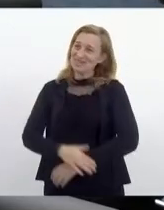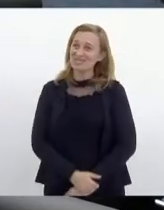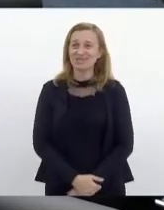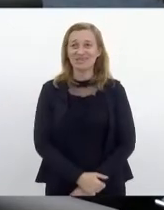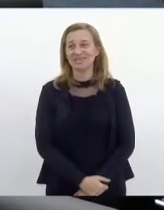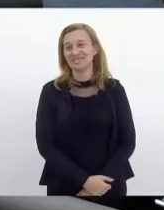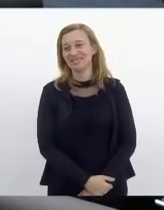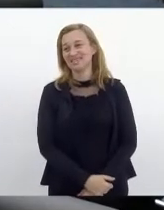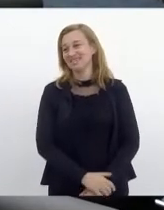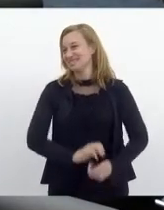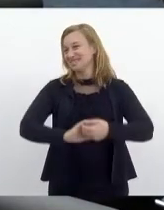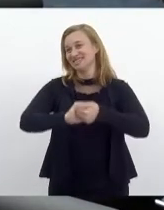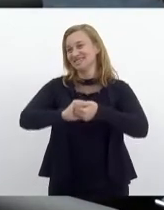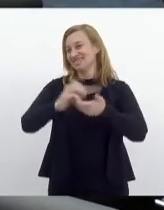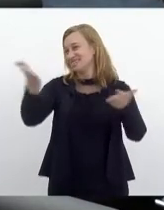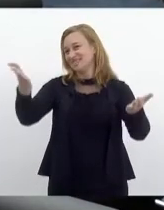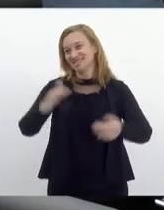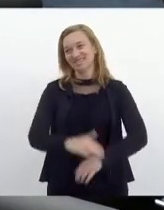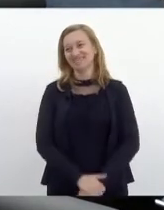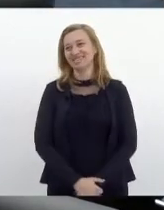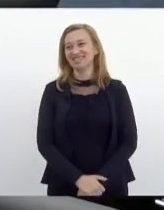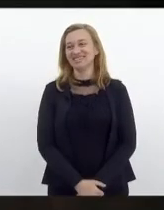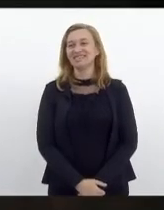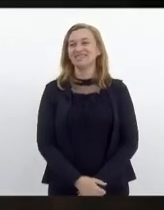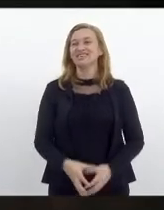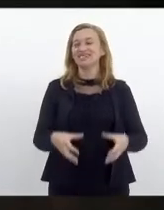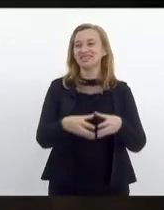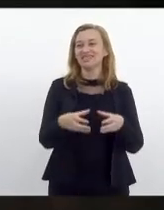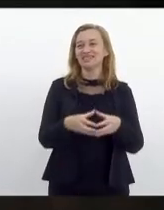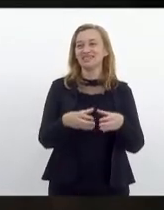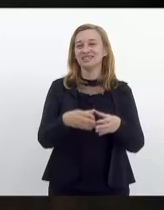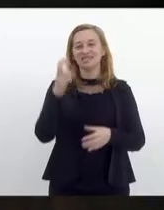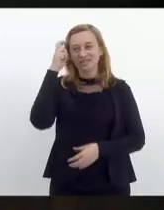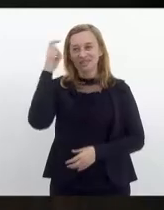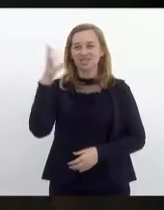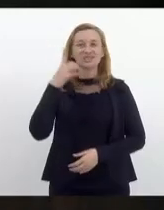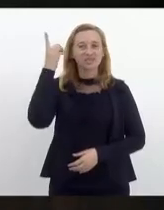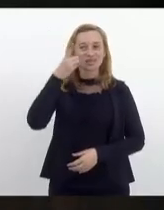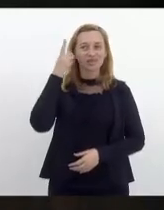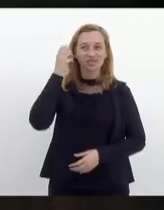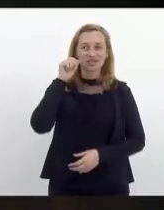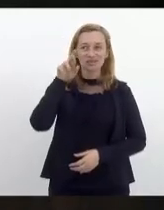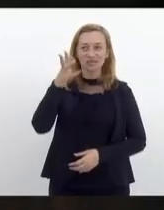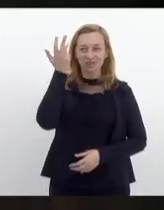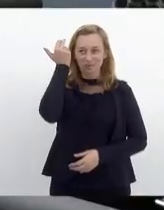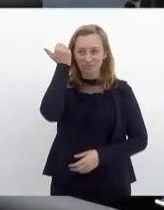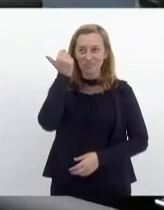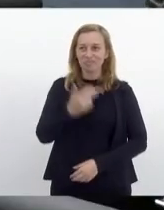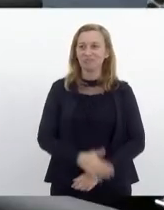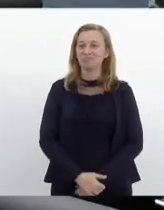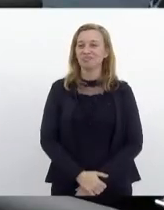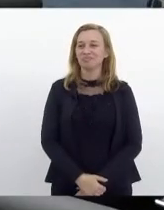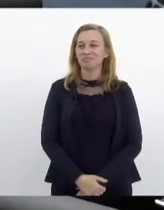presidente. Ah. Aí, pá. Pela Comissão de Cultura, deputado Eliomar Coelho.